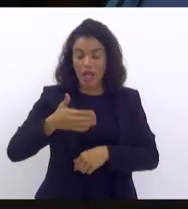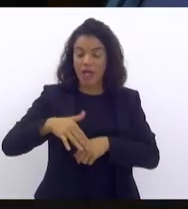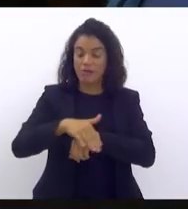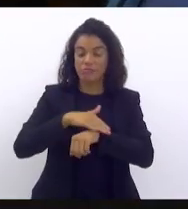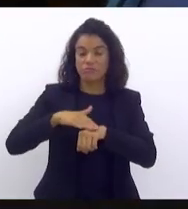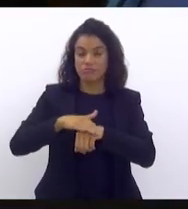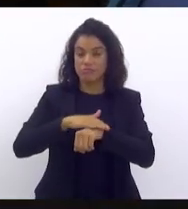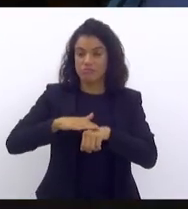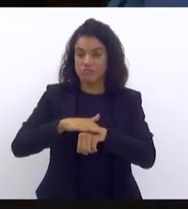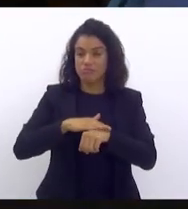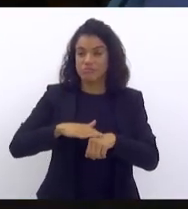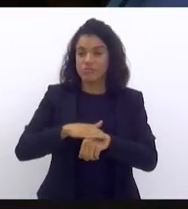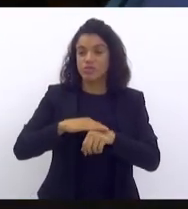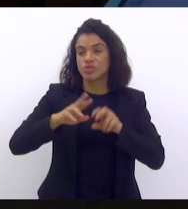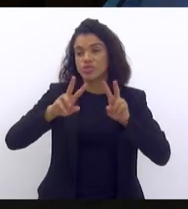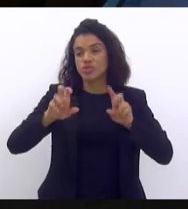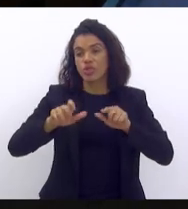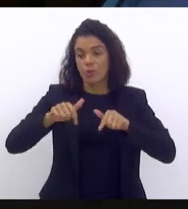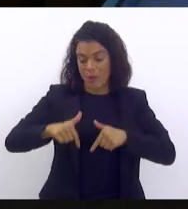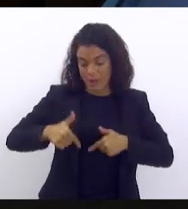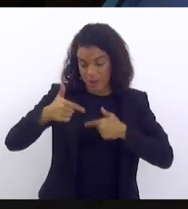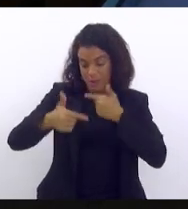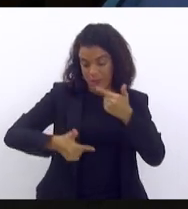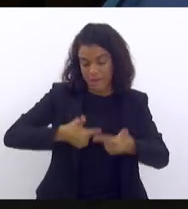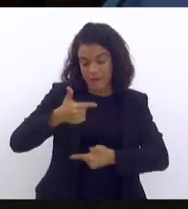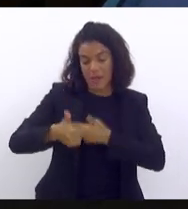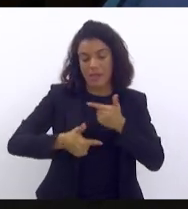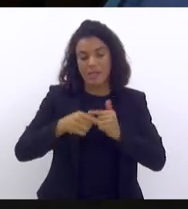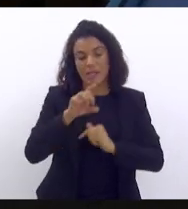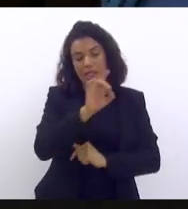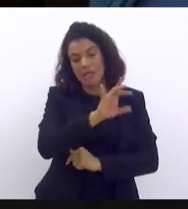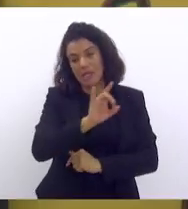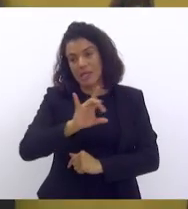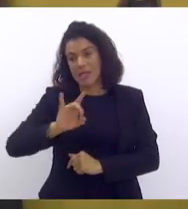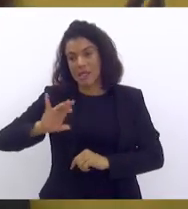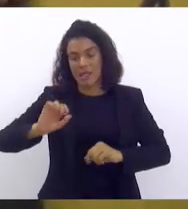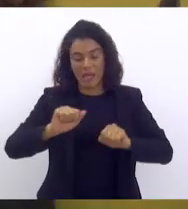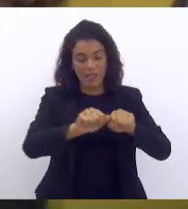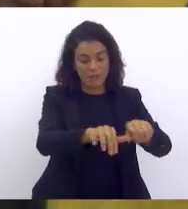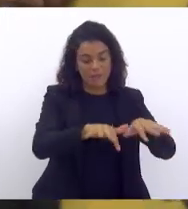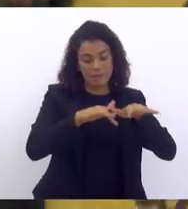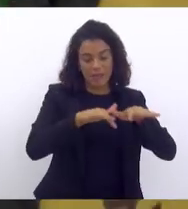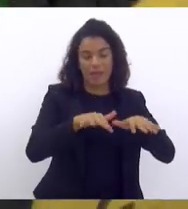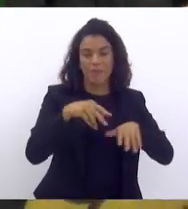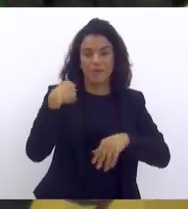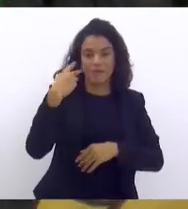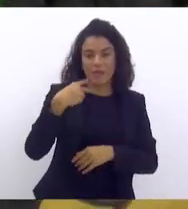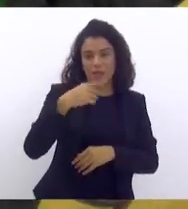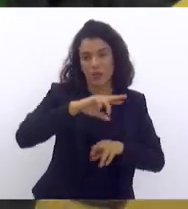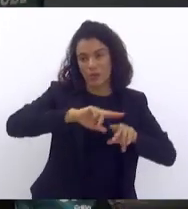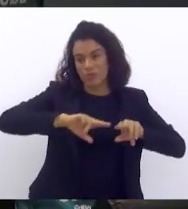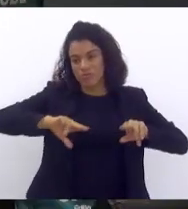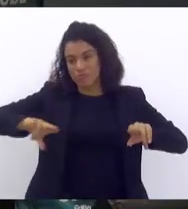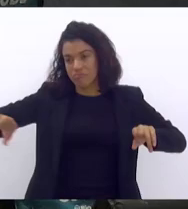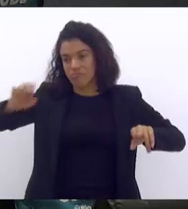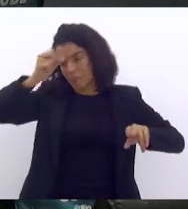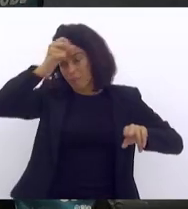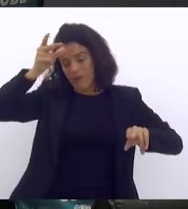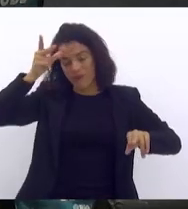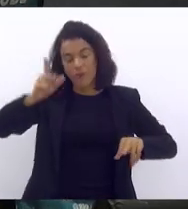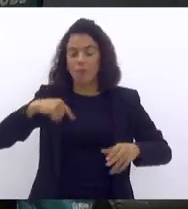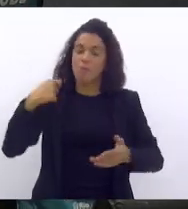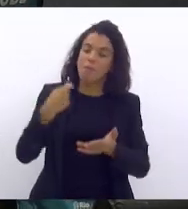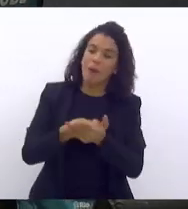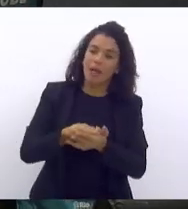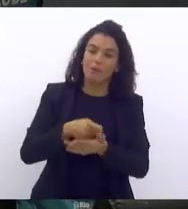companheira a realização de atividade em cada Câmara de Vereadores do Estado do Rio de Janeiro para cobrar de cada prefeito o pagamento